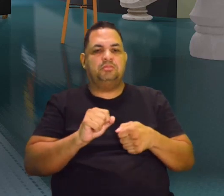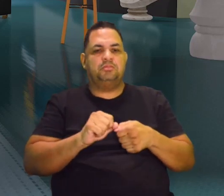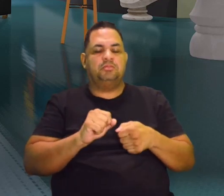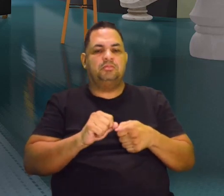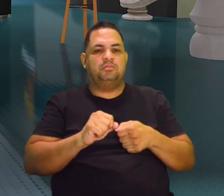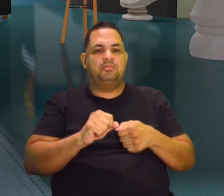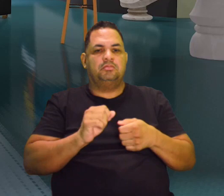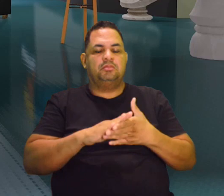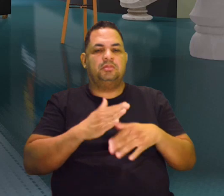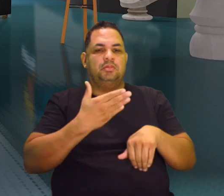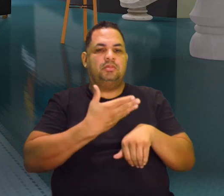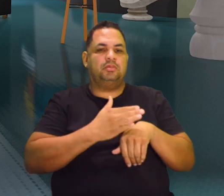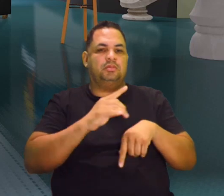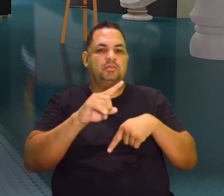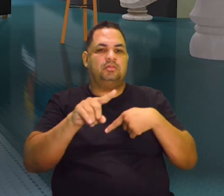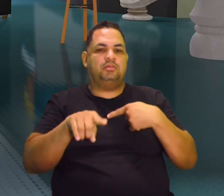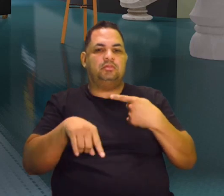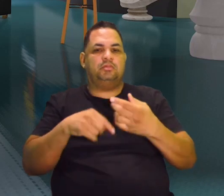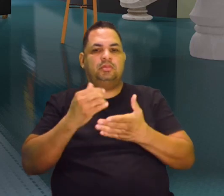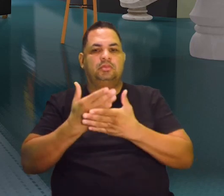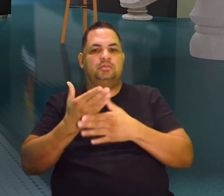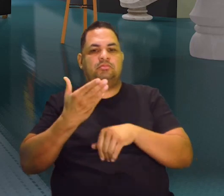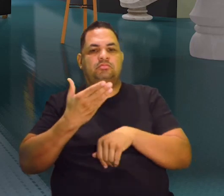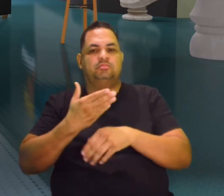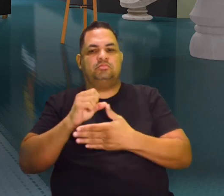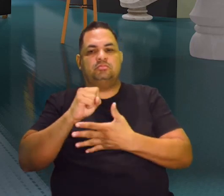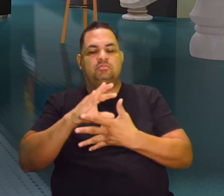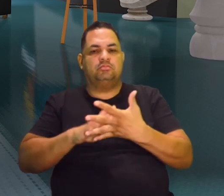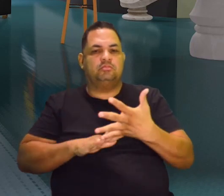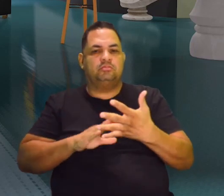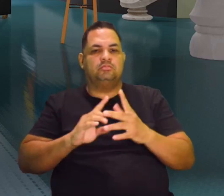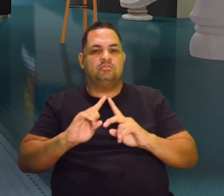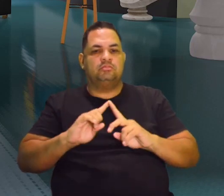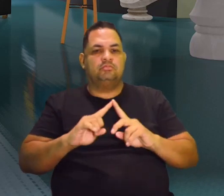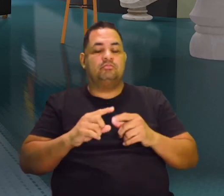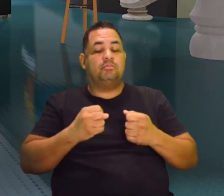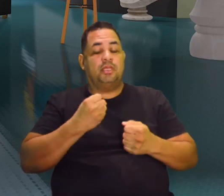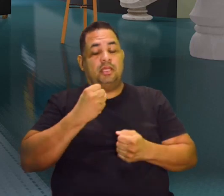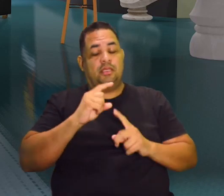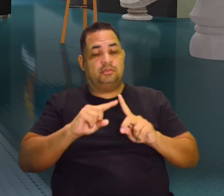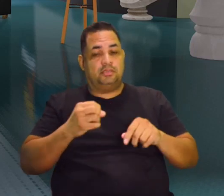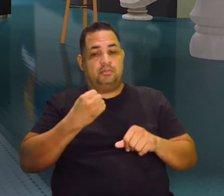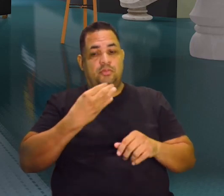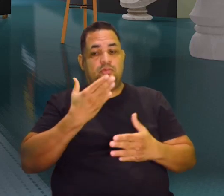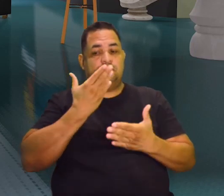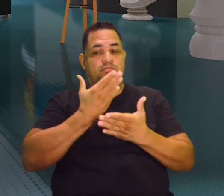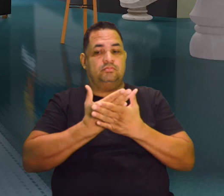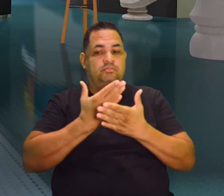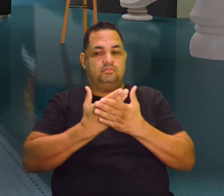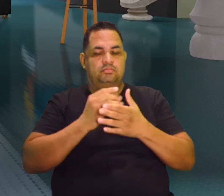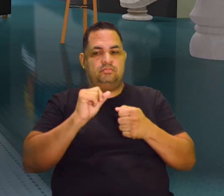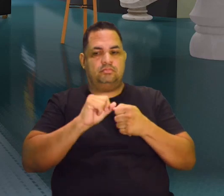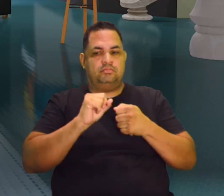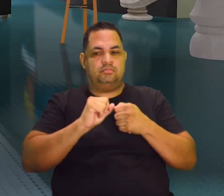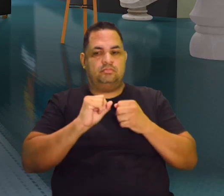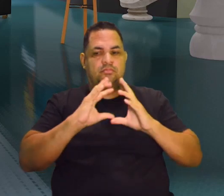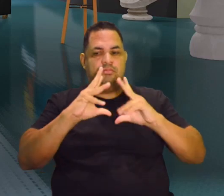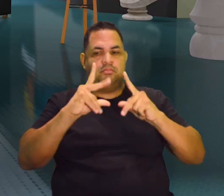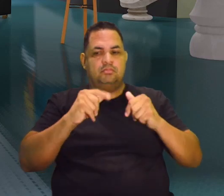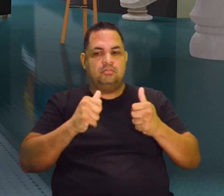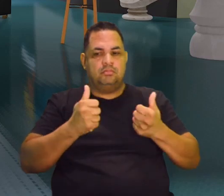lá prática e deixar os exercícios, mas nunca é demais estudar, né? Então, vocês podem resolver todas as atividades que